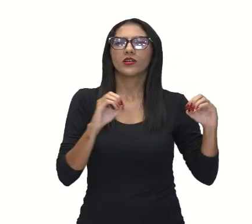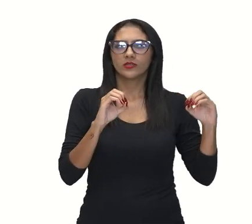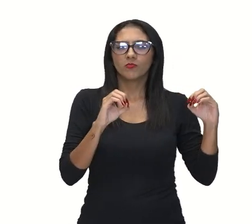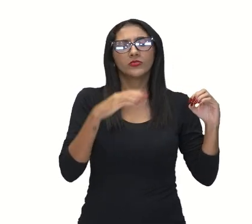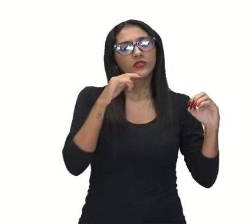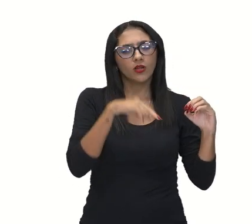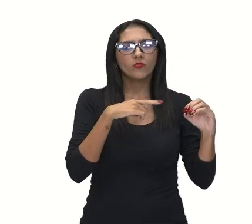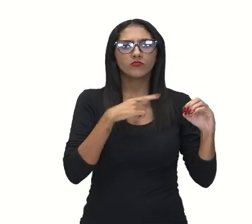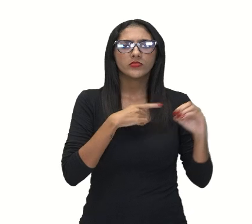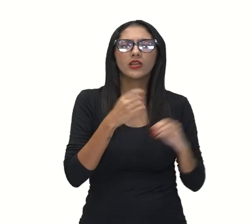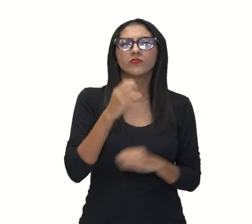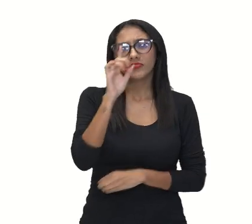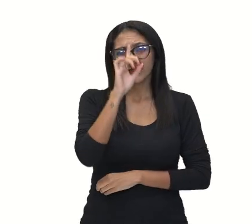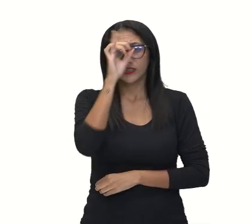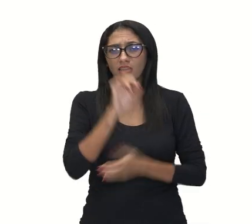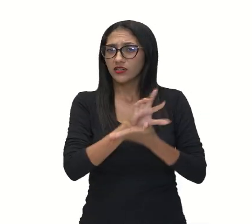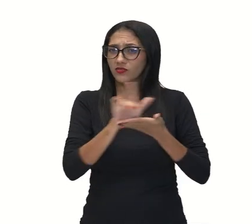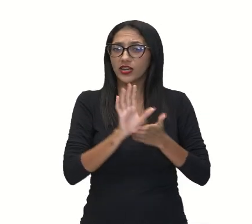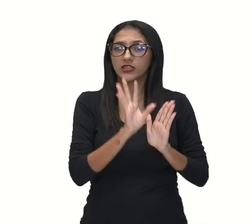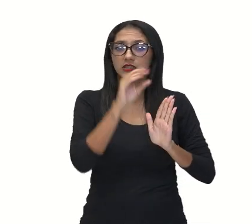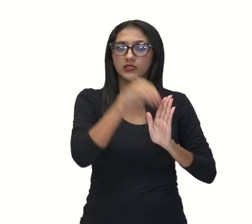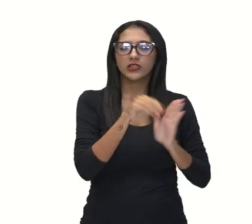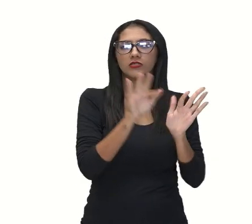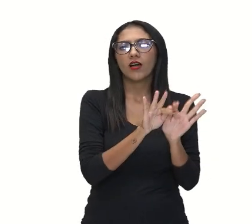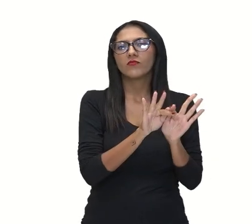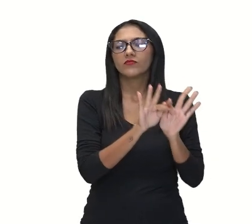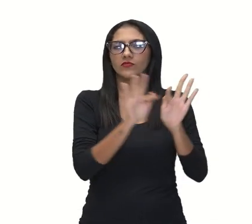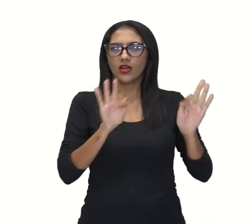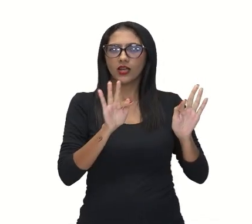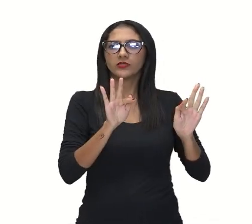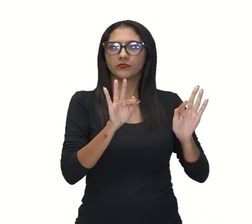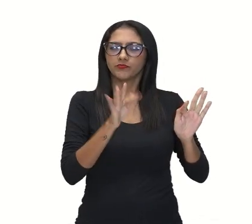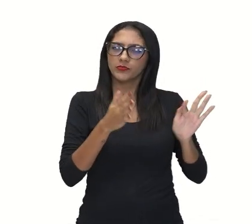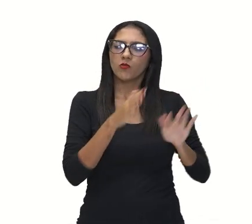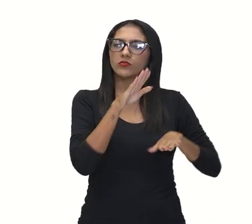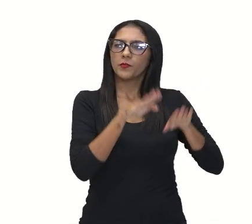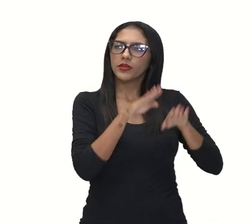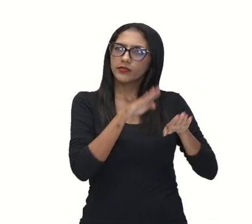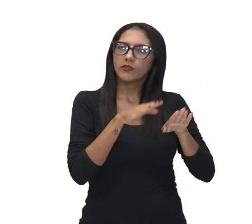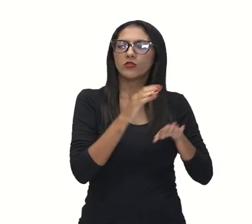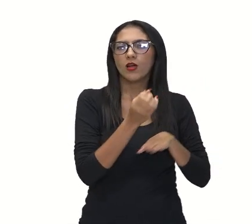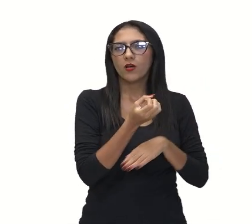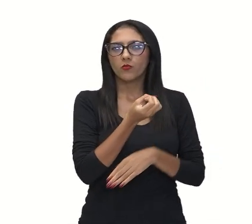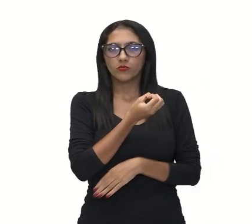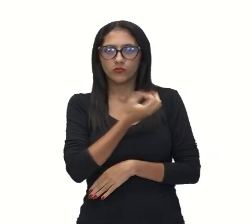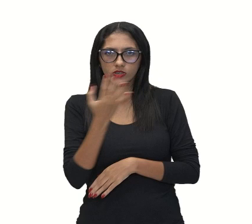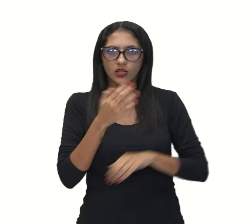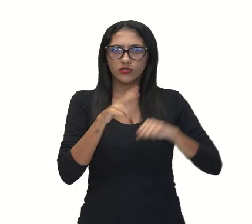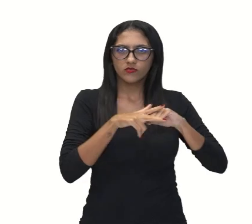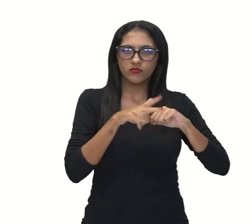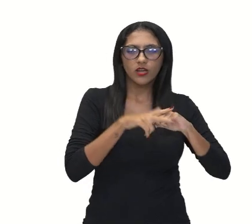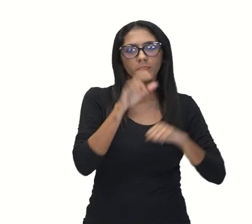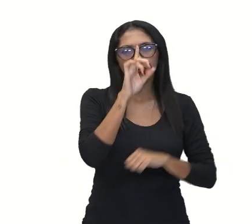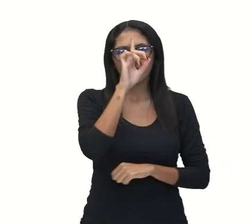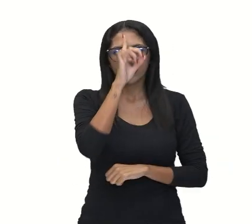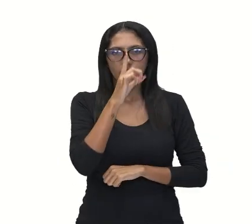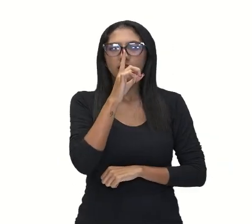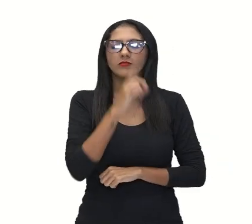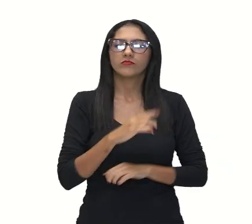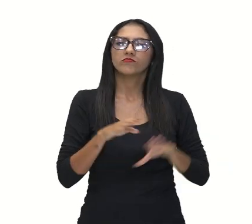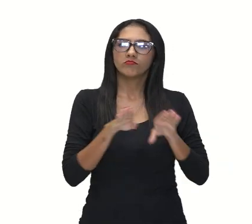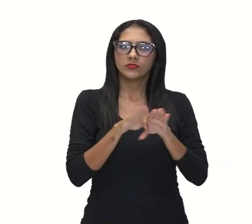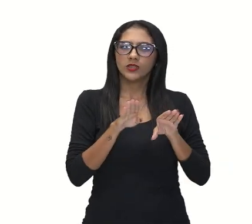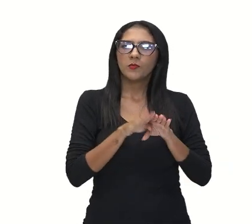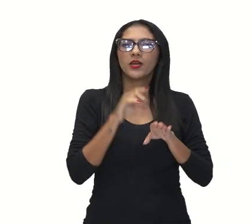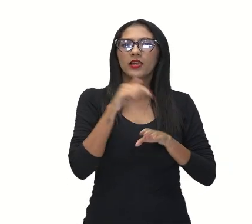ideias estabelecidas. E, de acordo com as ideias que são estabelecidas nessa conexão, nós vamos ter uma classificação também para as